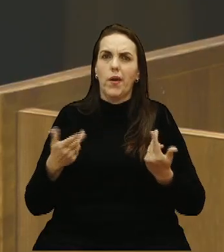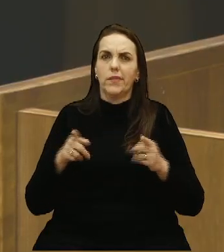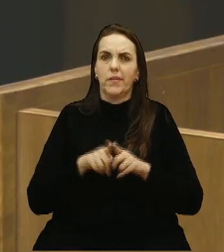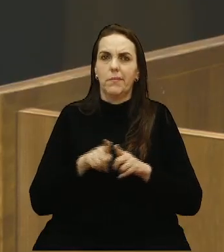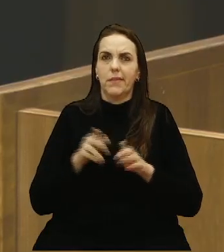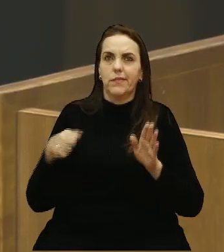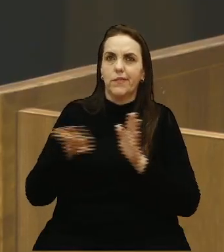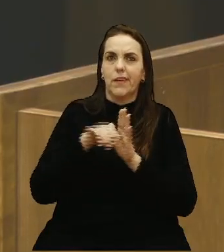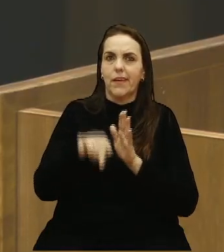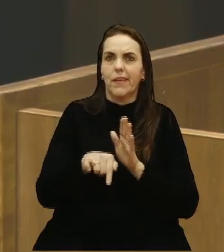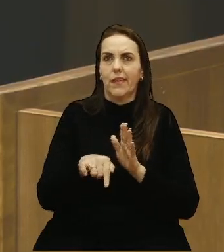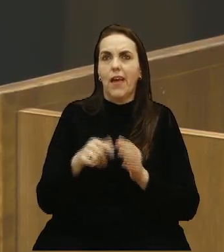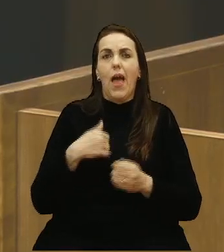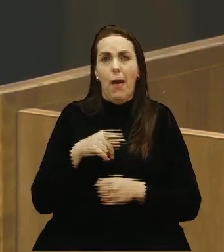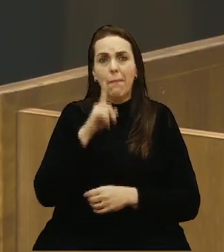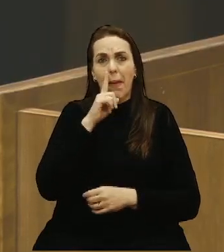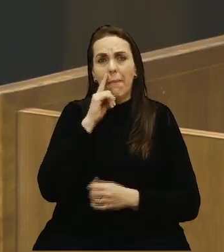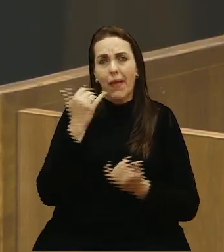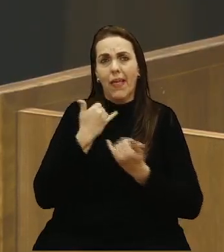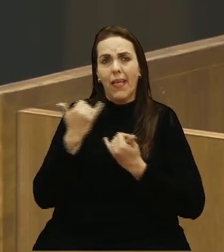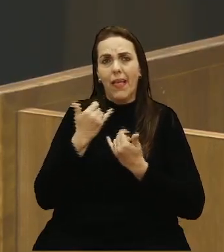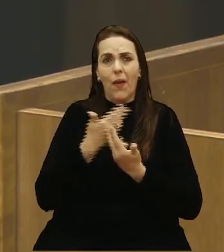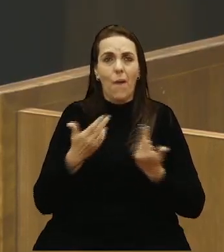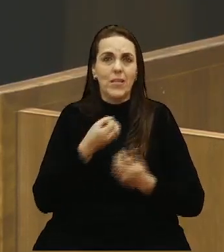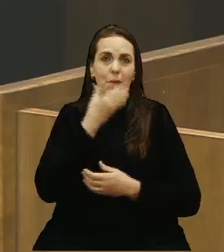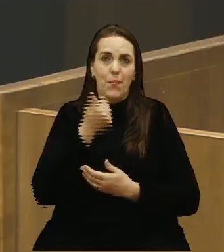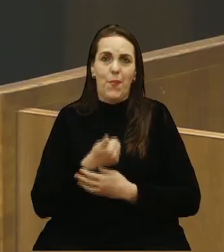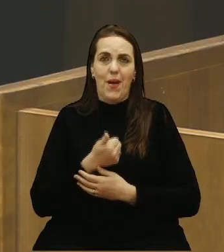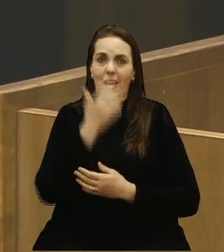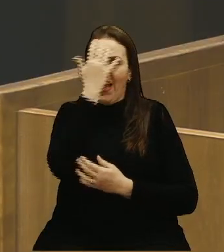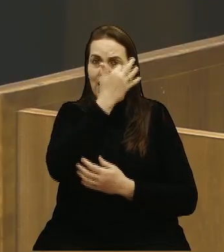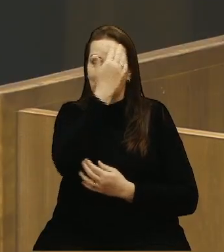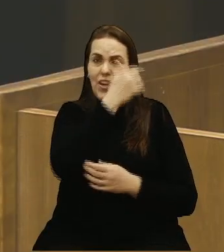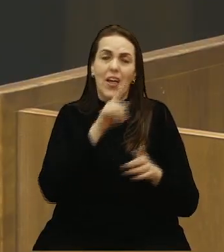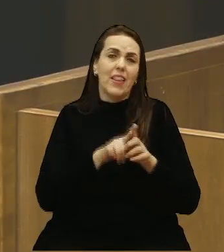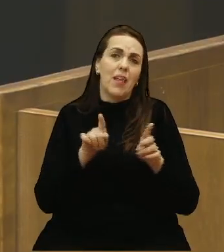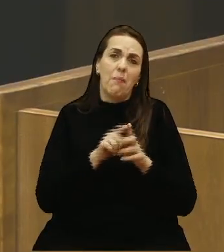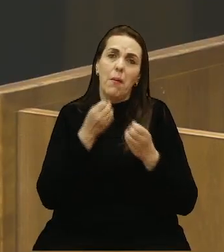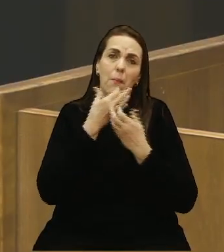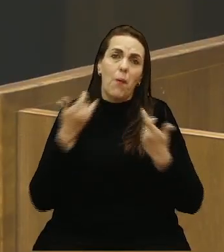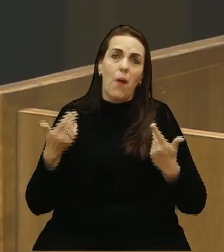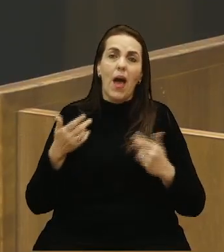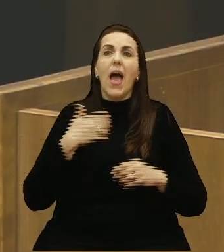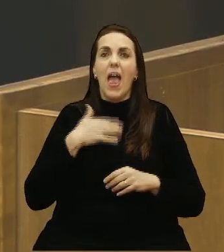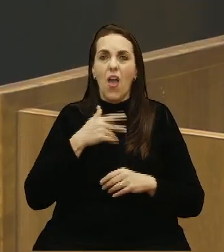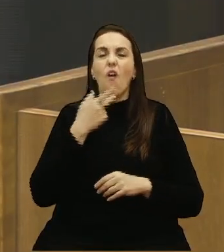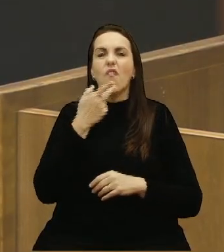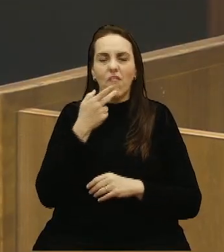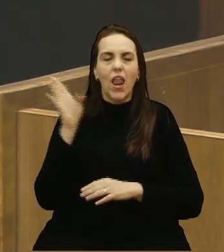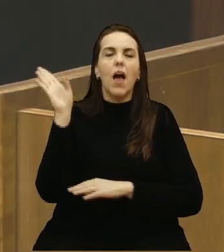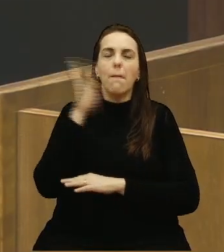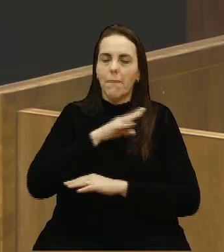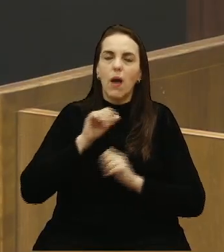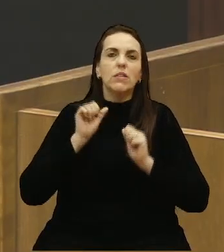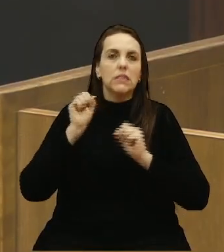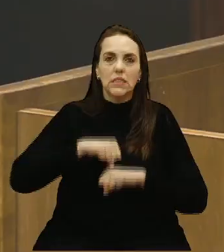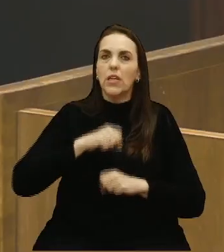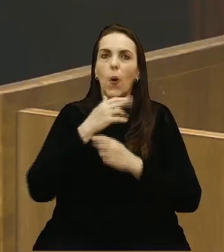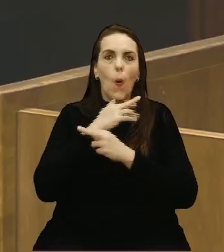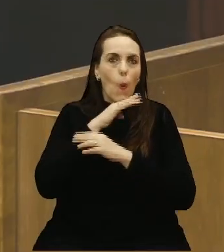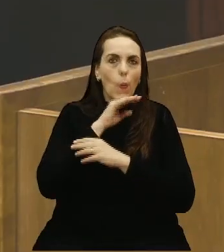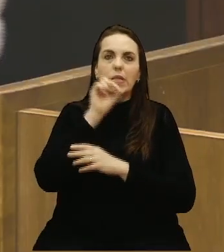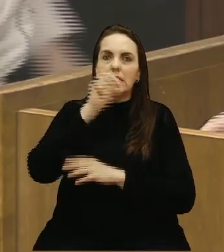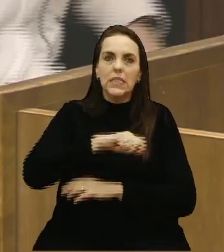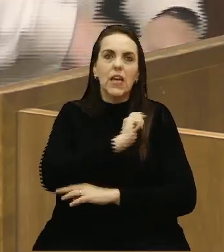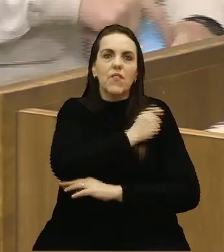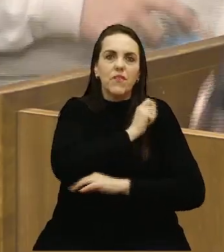não. Já chega, a minha mãe me dá notícia boa. O Adiló usa a rede social dele para falar as notícias boas do governo. Eu venho aqui dar notícias ruins, eu sempre falo, porque a gente fiscaliza. E